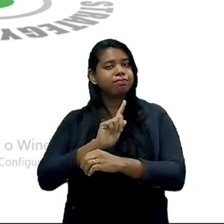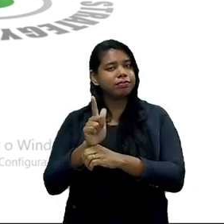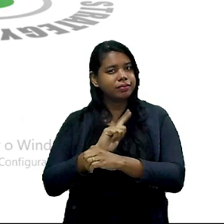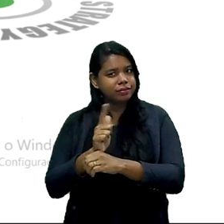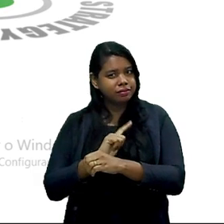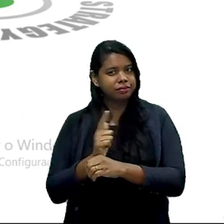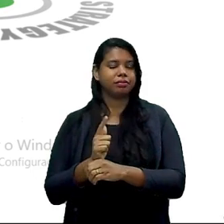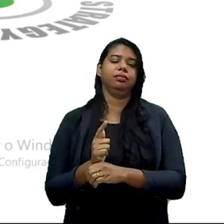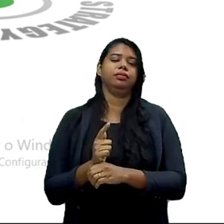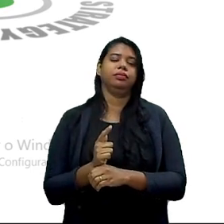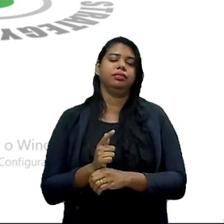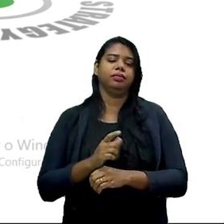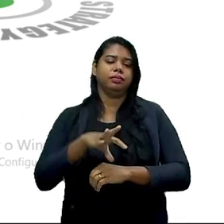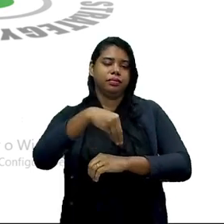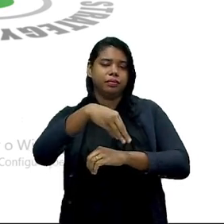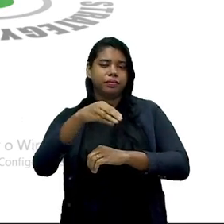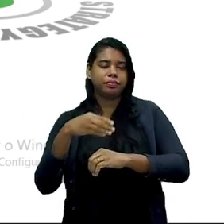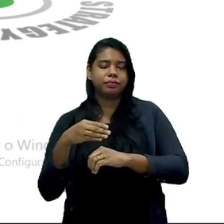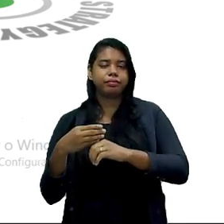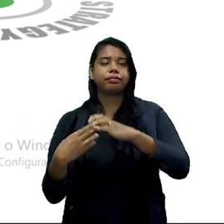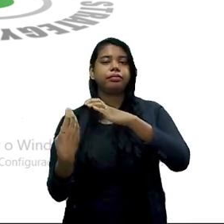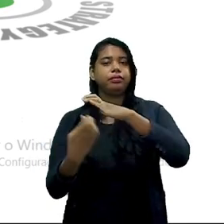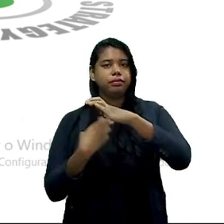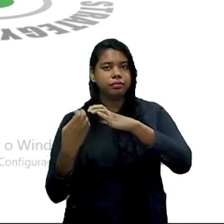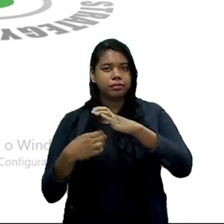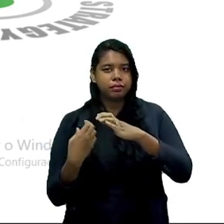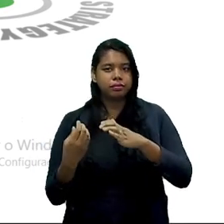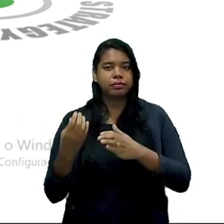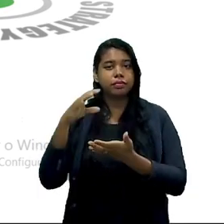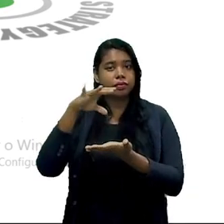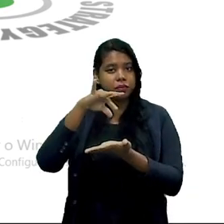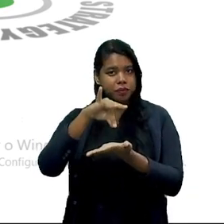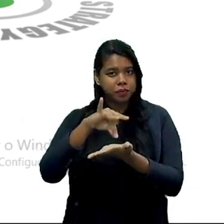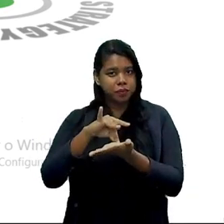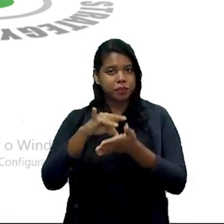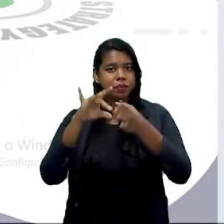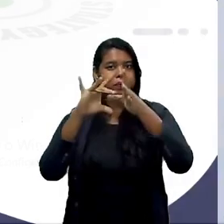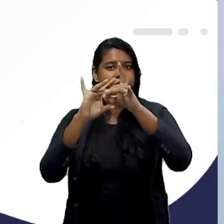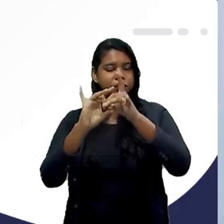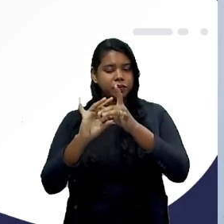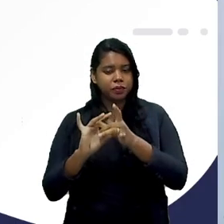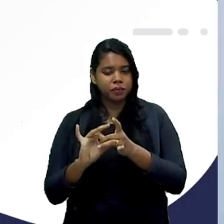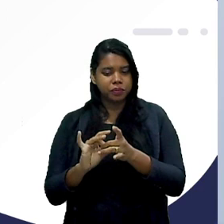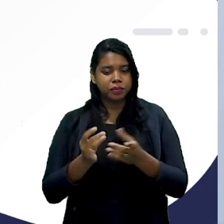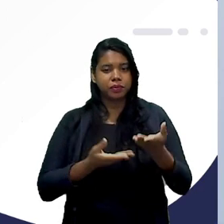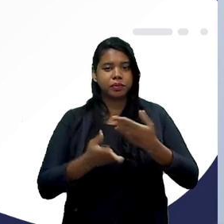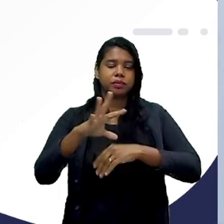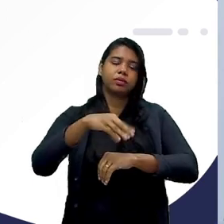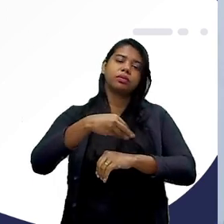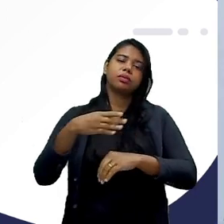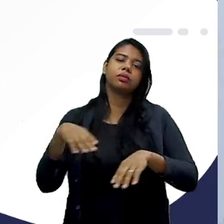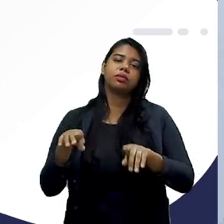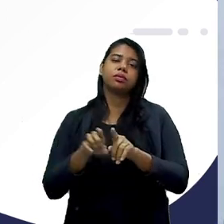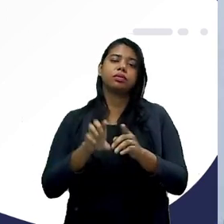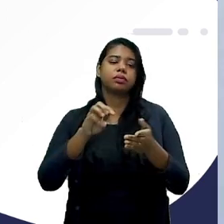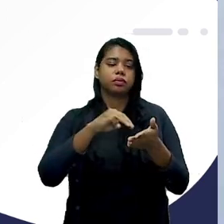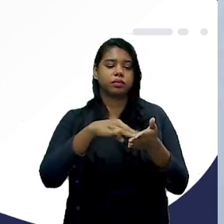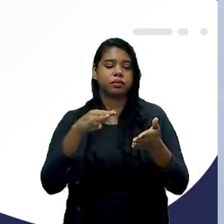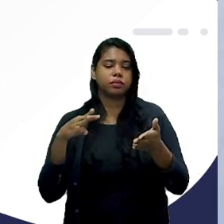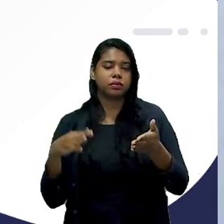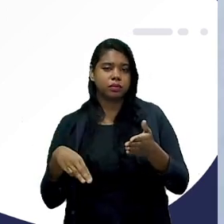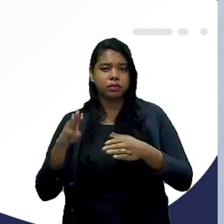seus empreendimentos. Ao mesmo tempo, vamos discutir conceitos de custos, despesas, métodos de custeio,